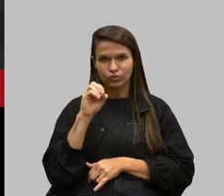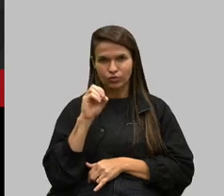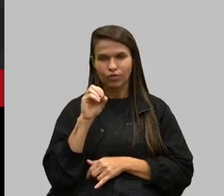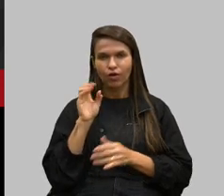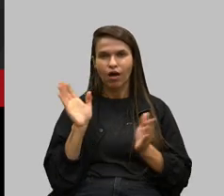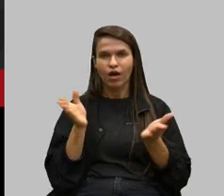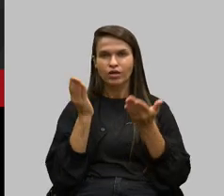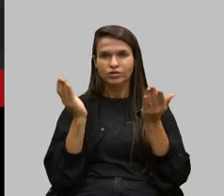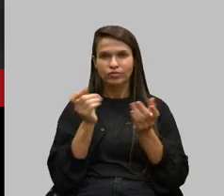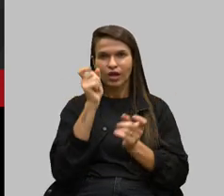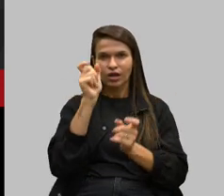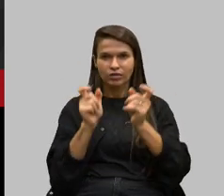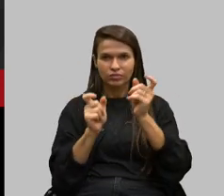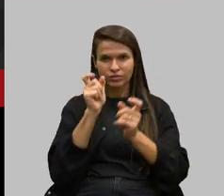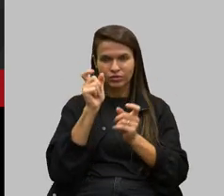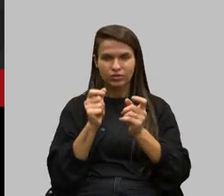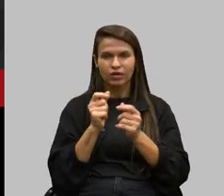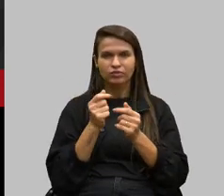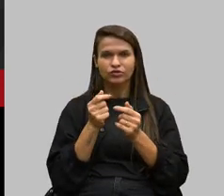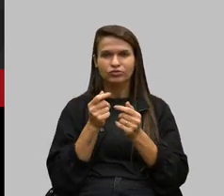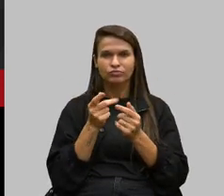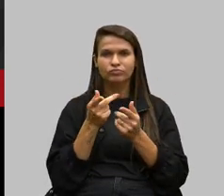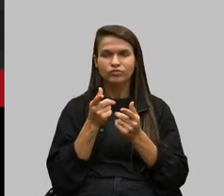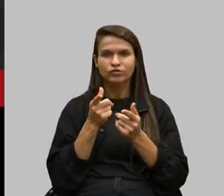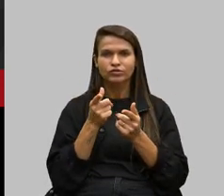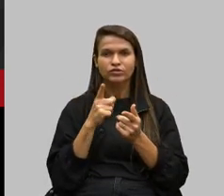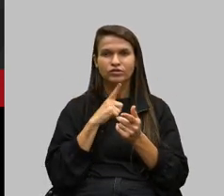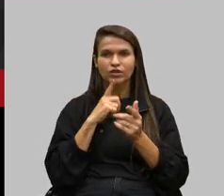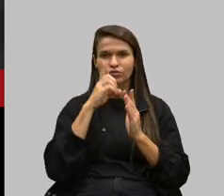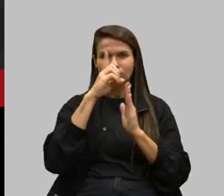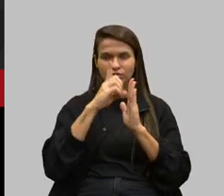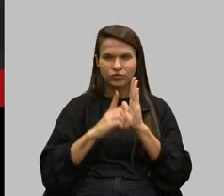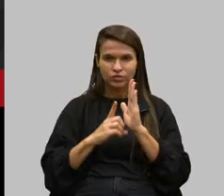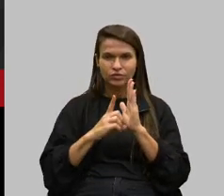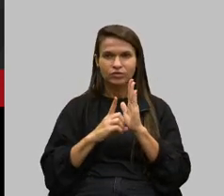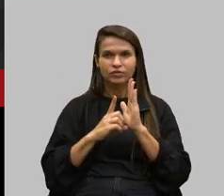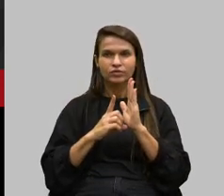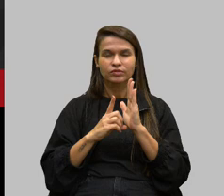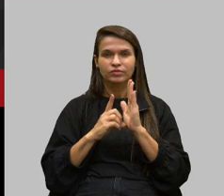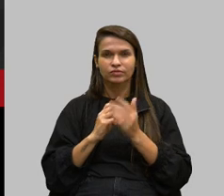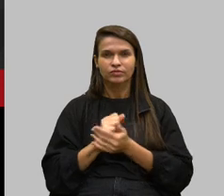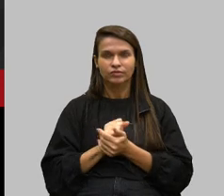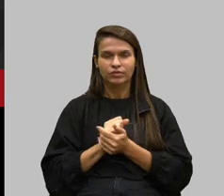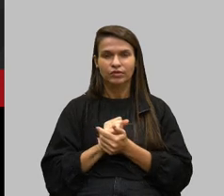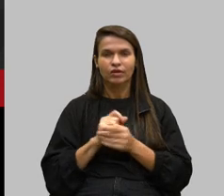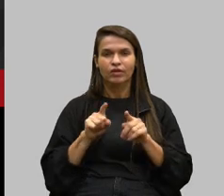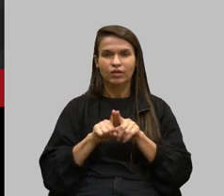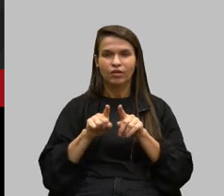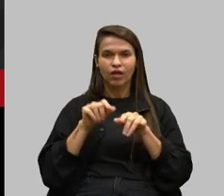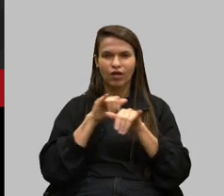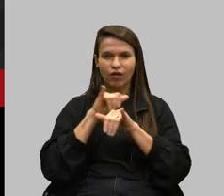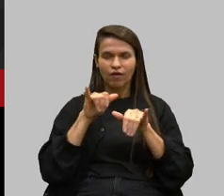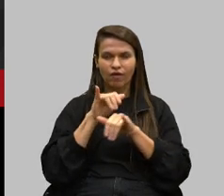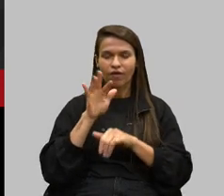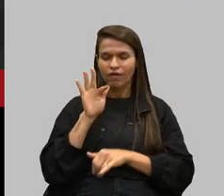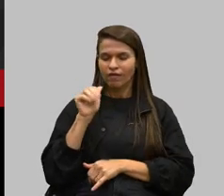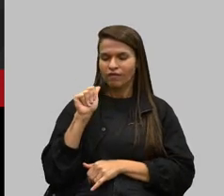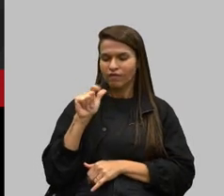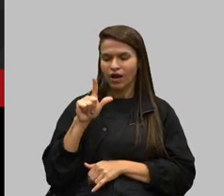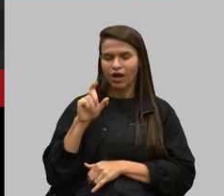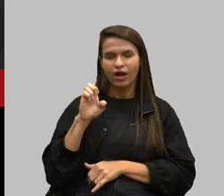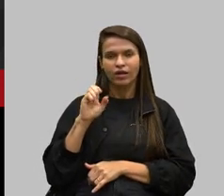pessoas a irem buscar o seu direito né de ter essa regularização fundiária a campanha do falha agora que é